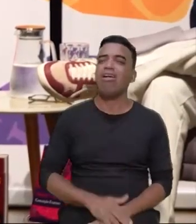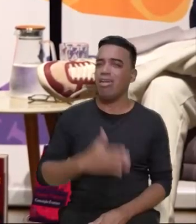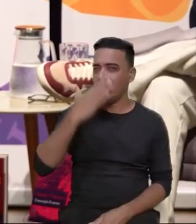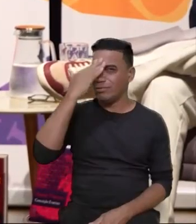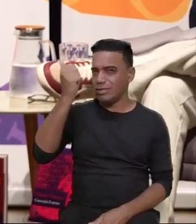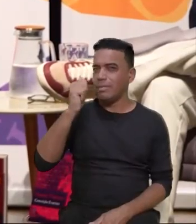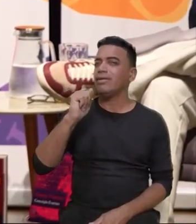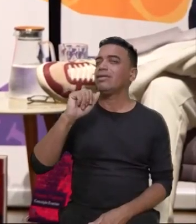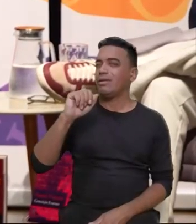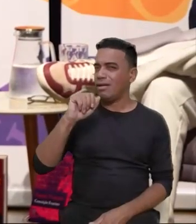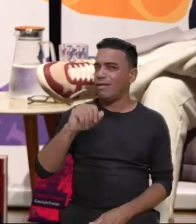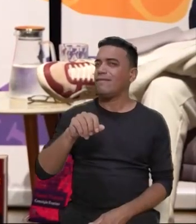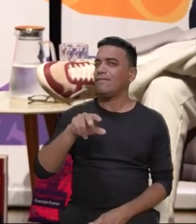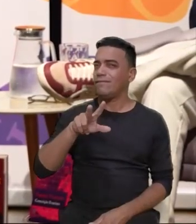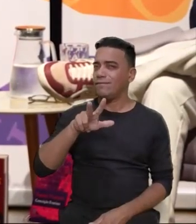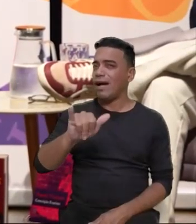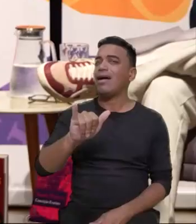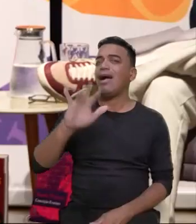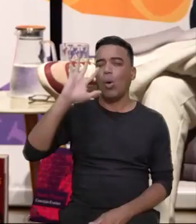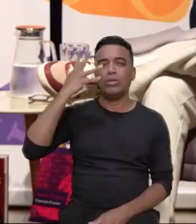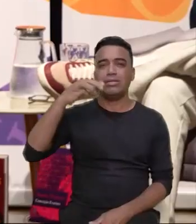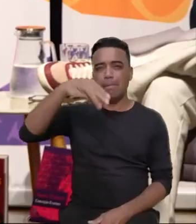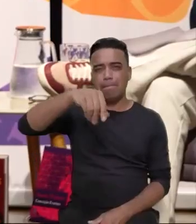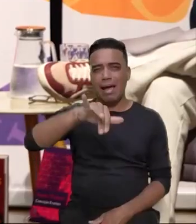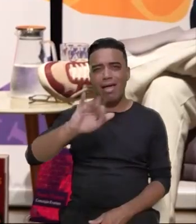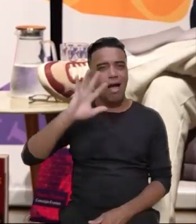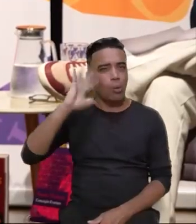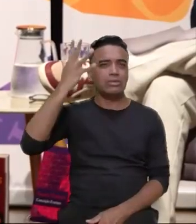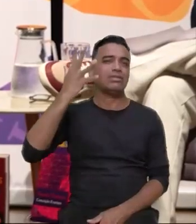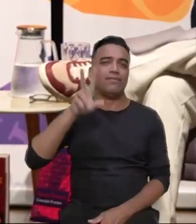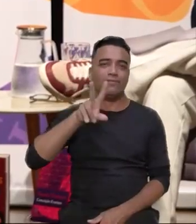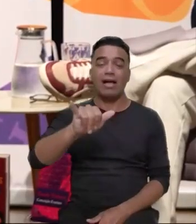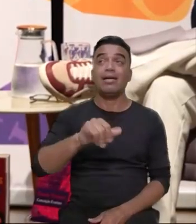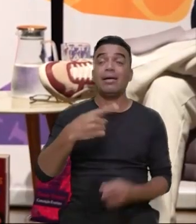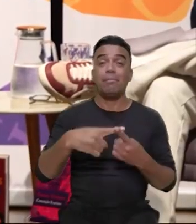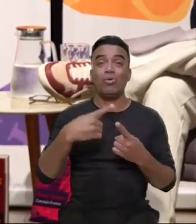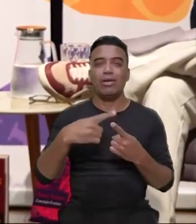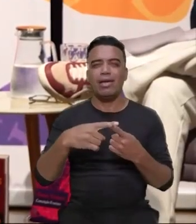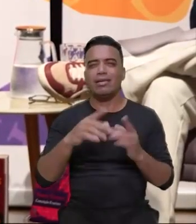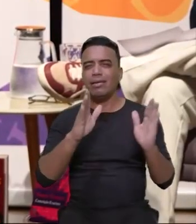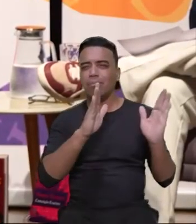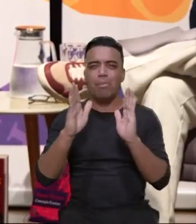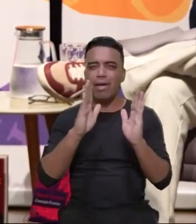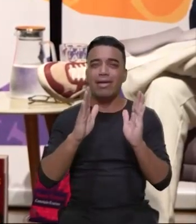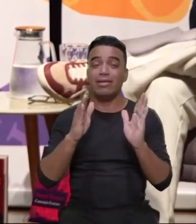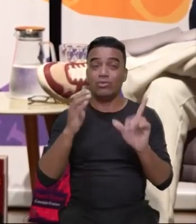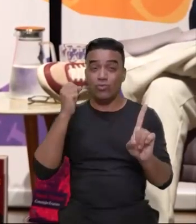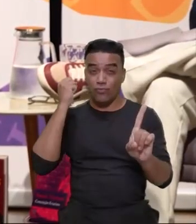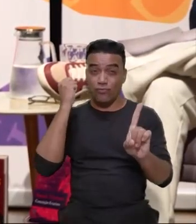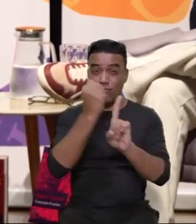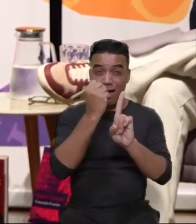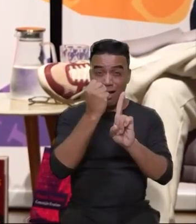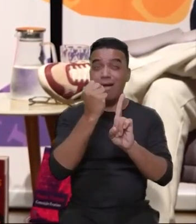sabia que ia acontecer alguma coisa com a Maria. Eu falei: por quê? Porque tinha um pedacinho lá que falava: faca